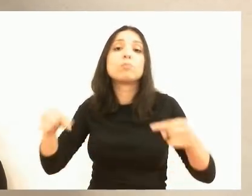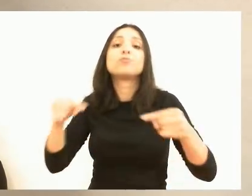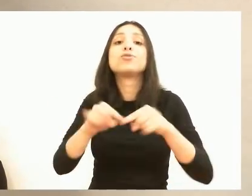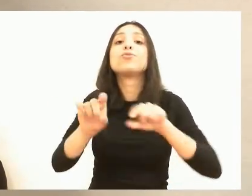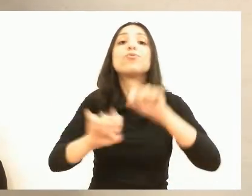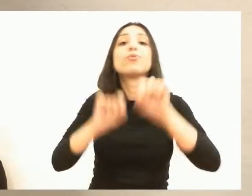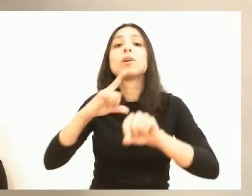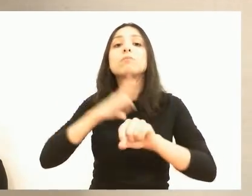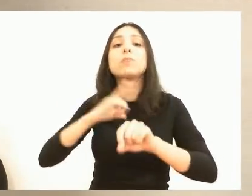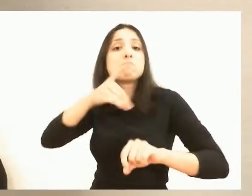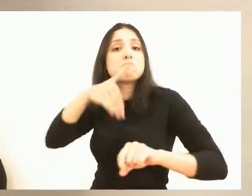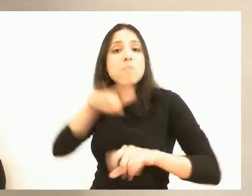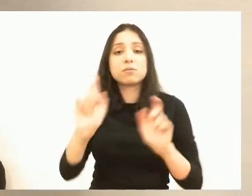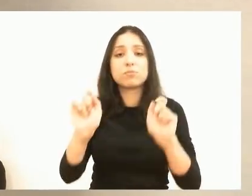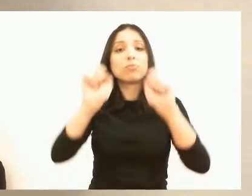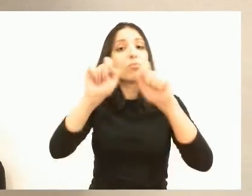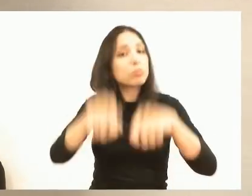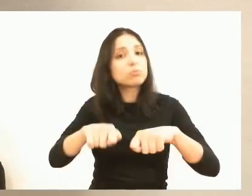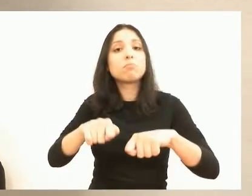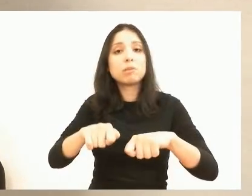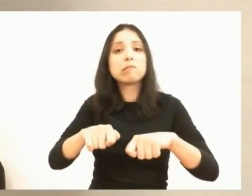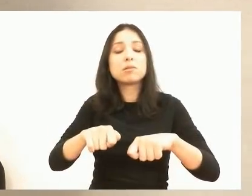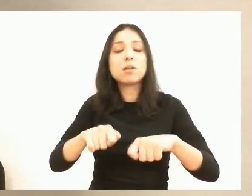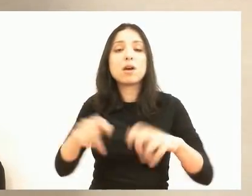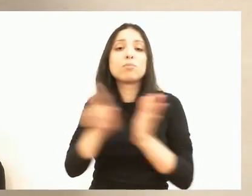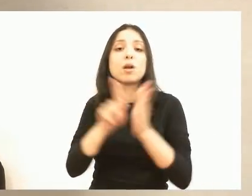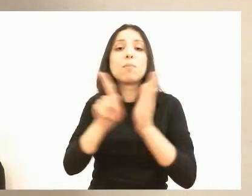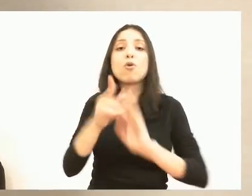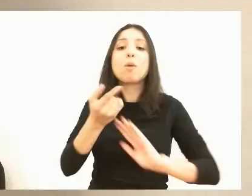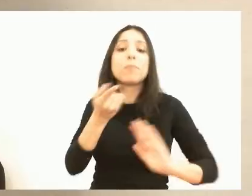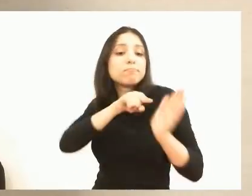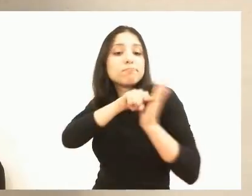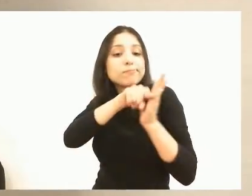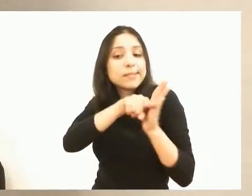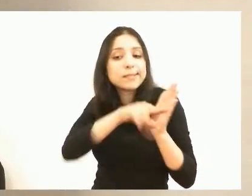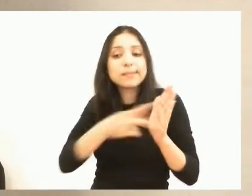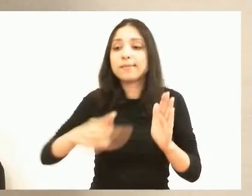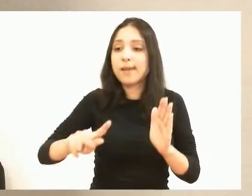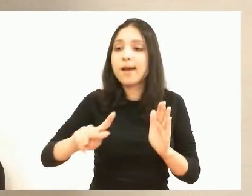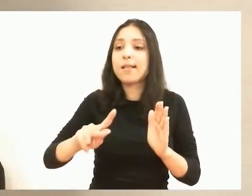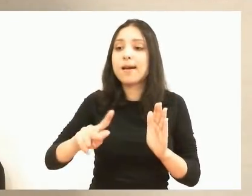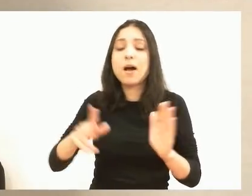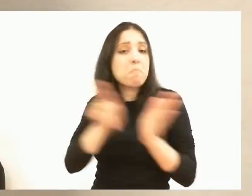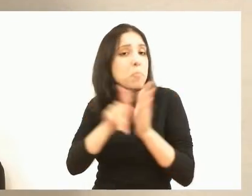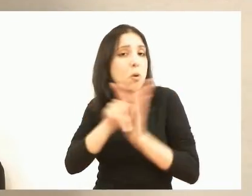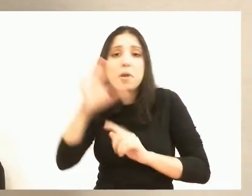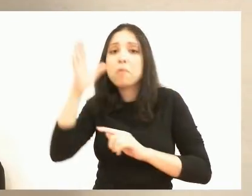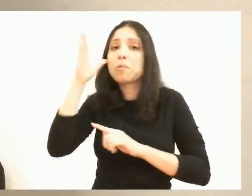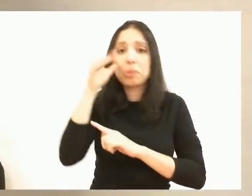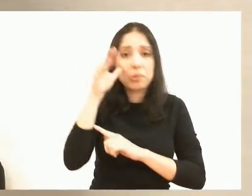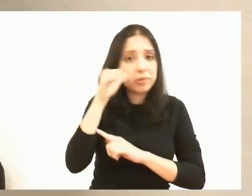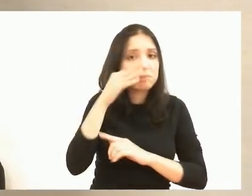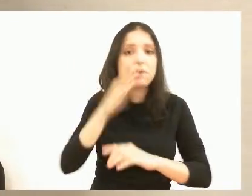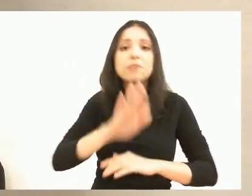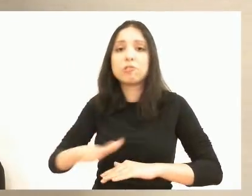mais possibilidades para a sua própria investigação para sua própria curiosidade então